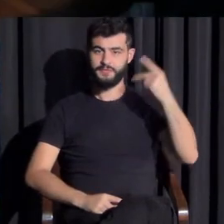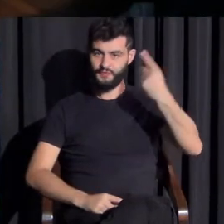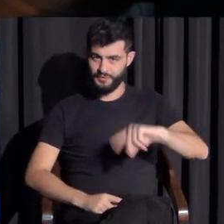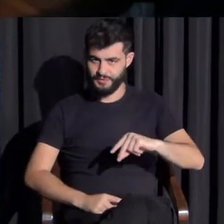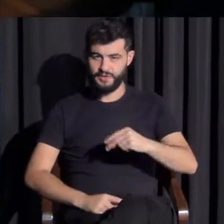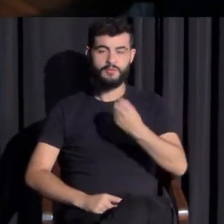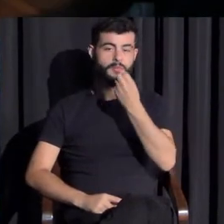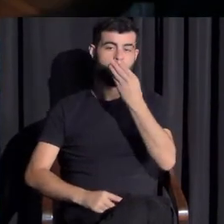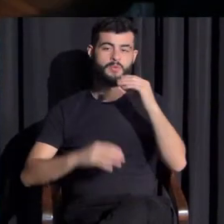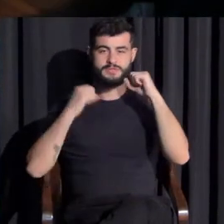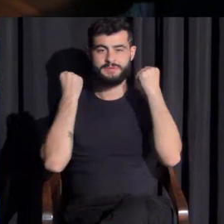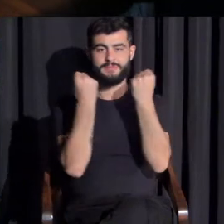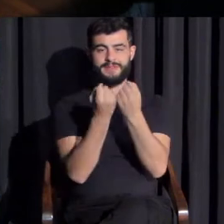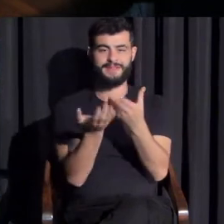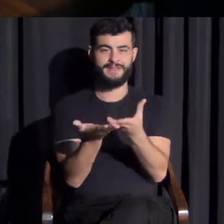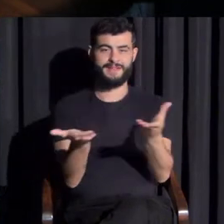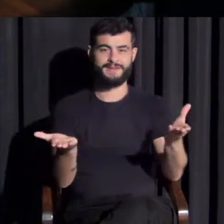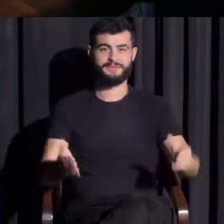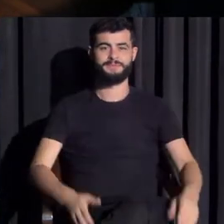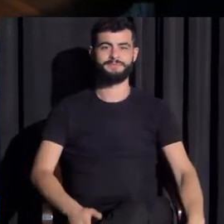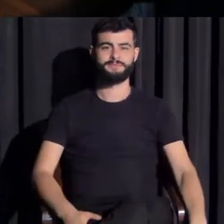ótimo seminário, gente.